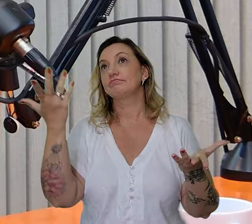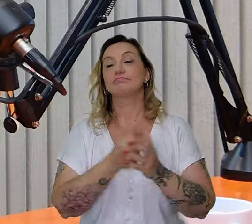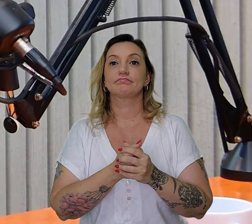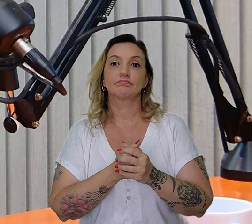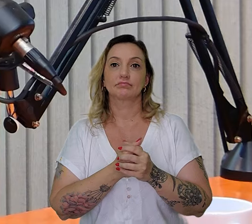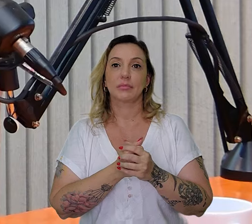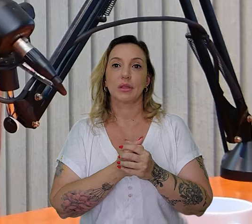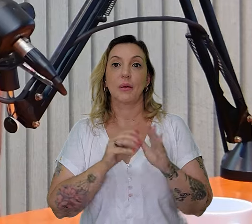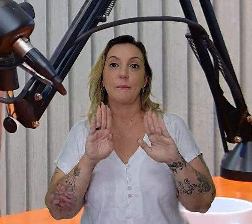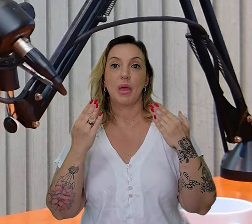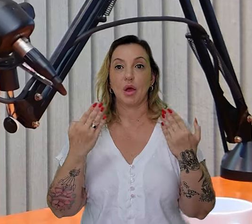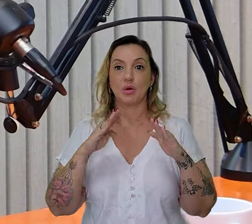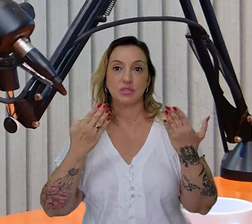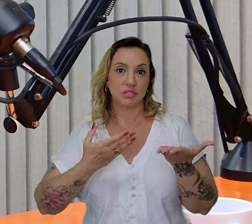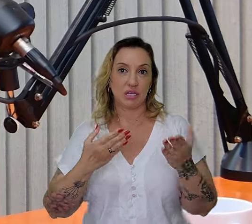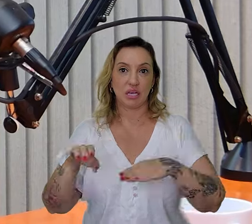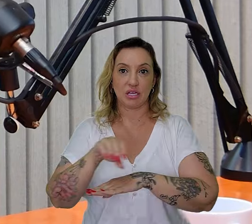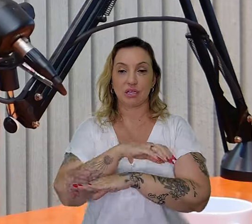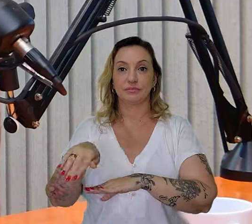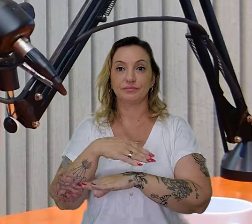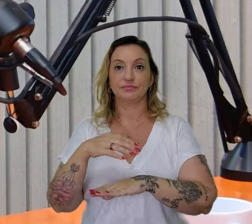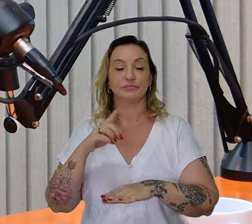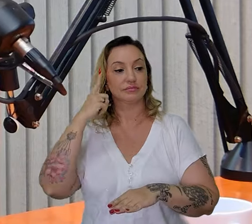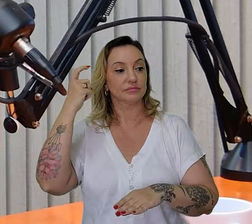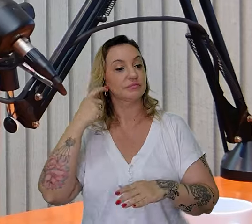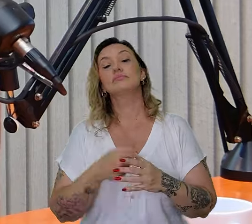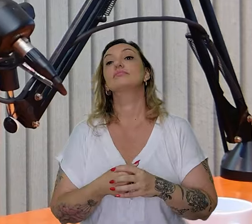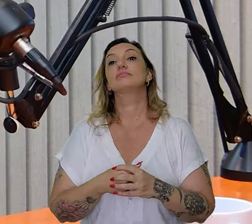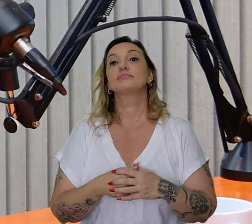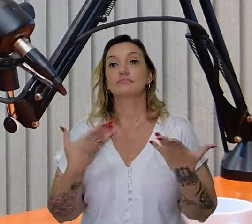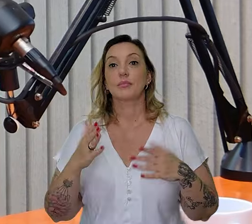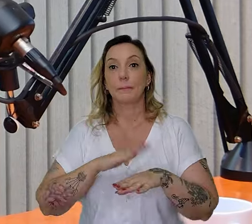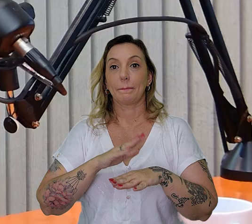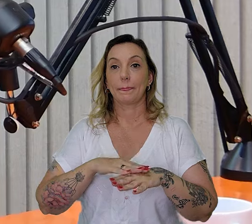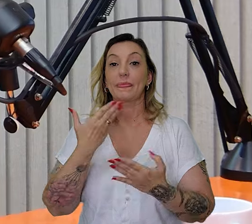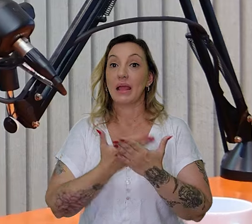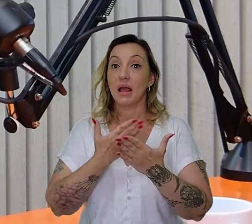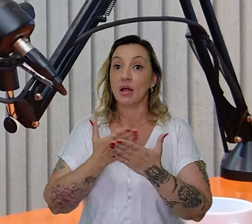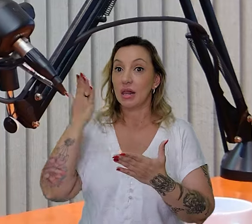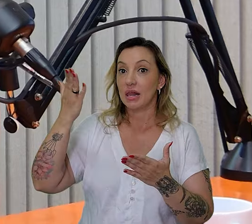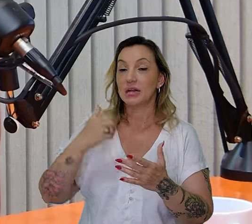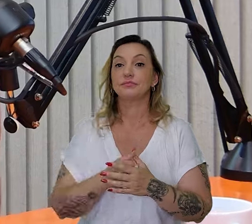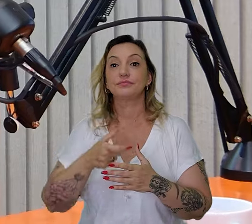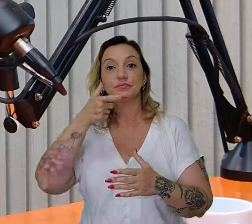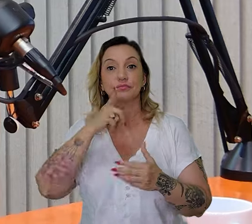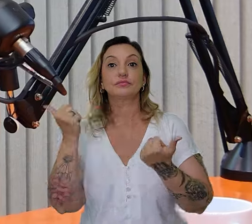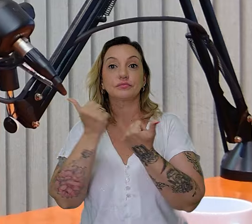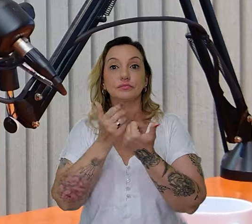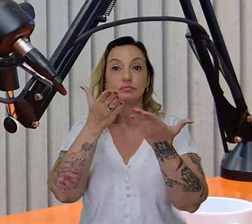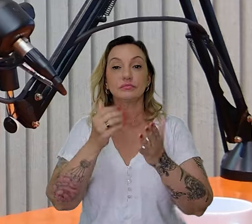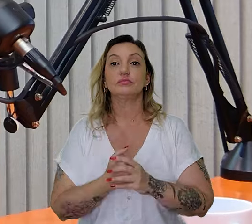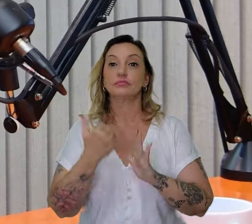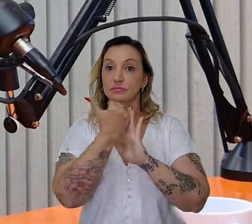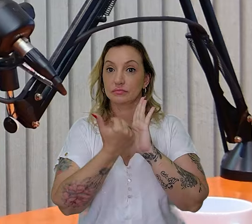som dela é é o nosso recordista de gramy né e ele faz essas aulas lá e você pode ser assistente então isso entra no seu crédito aí você volta para cá com